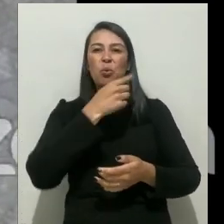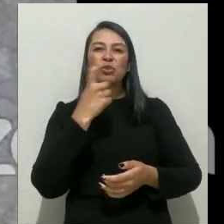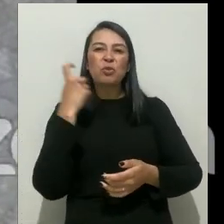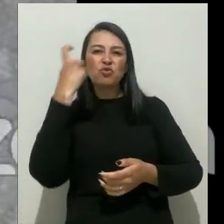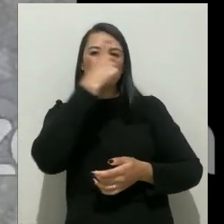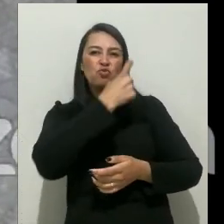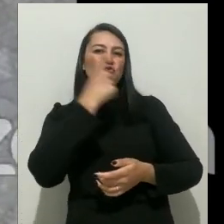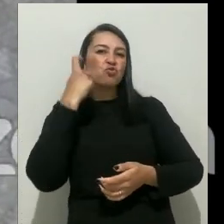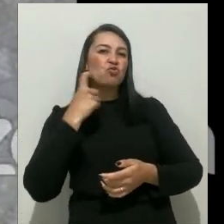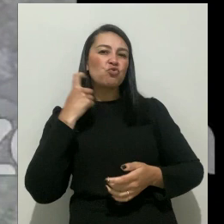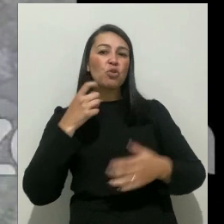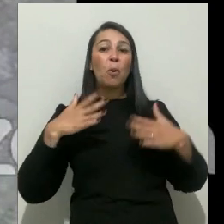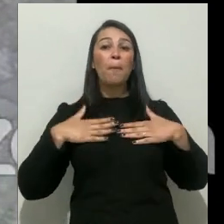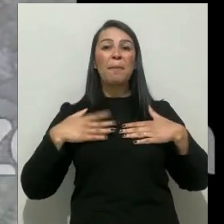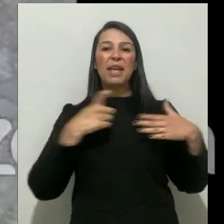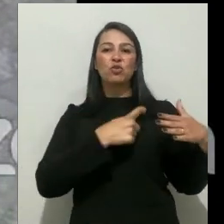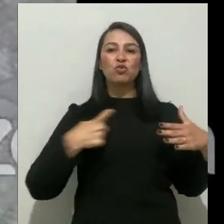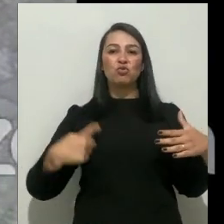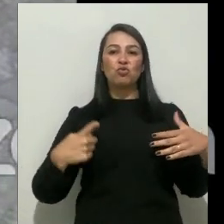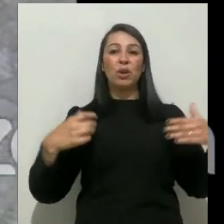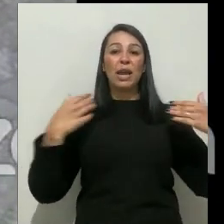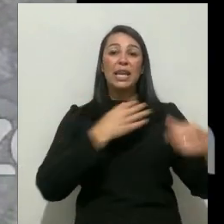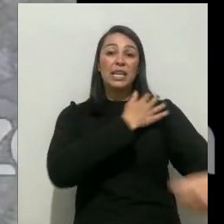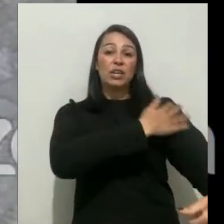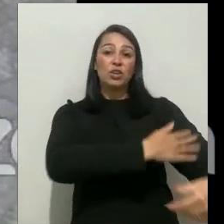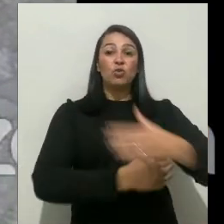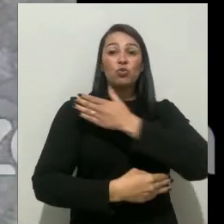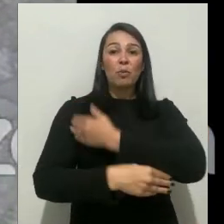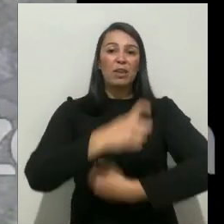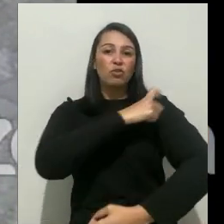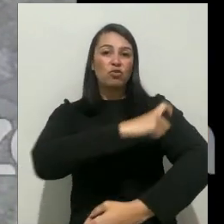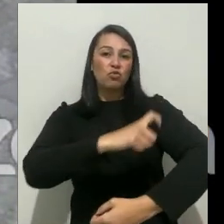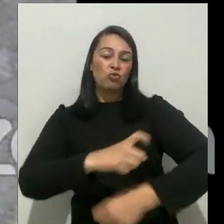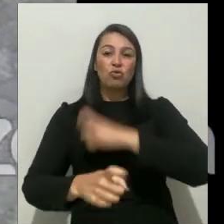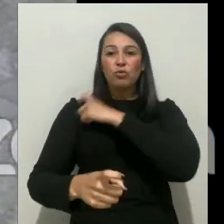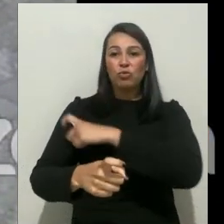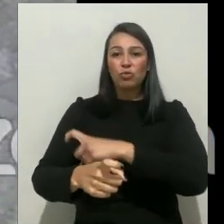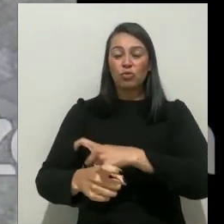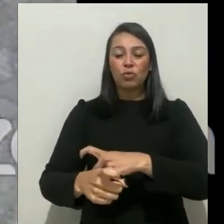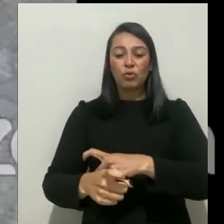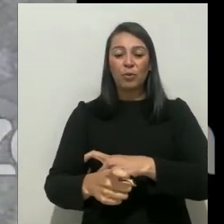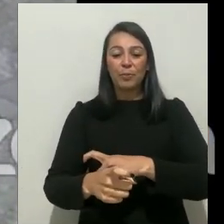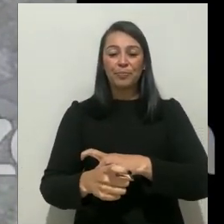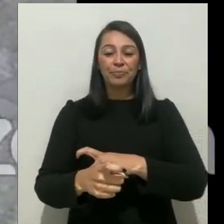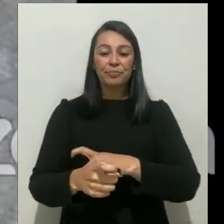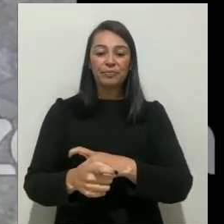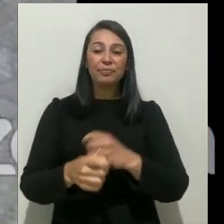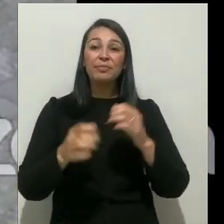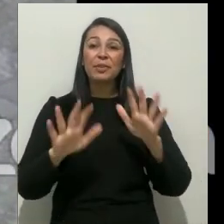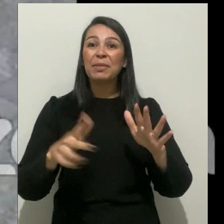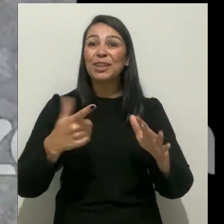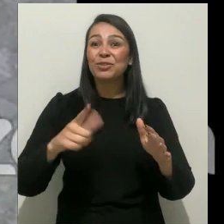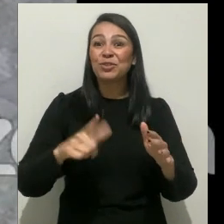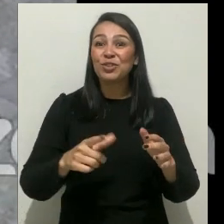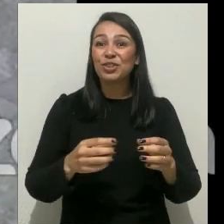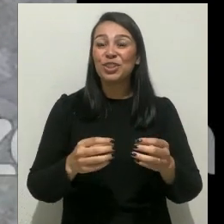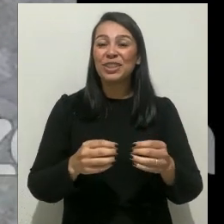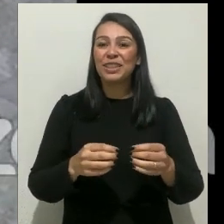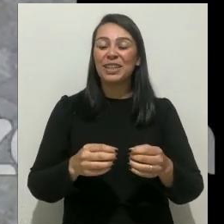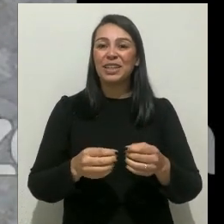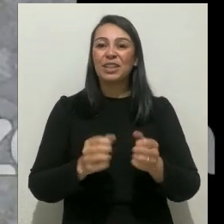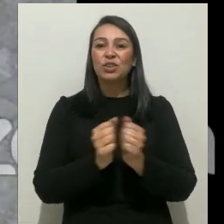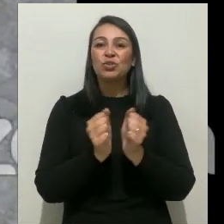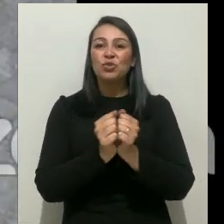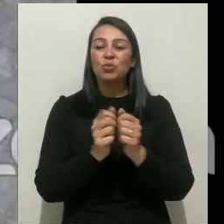do Cristo, o peito e os braços. Claro que isso não estava previsto na intervenção de conservação,